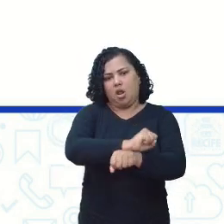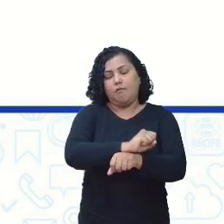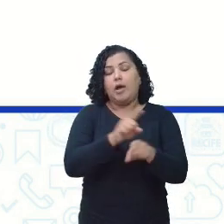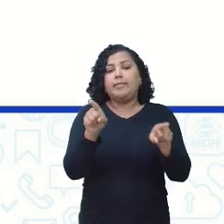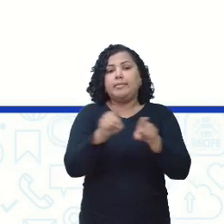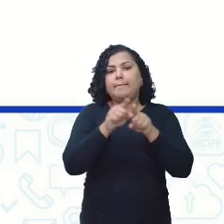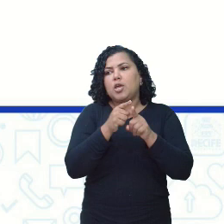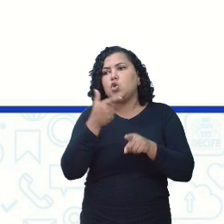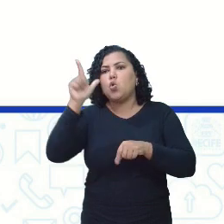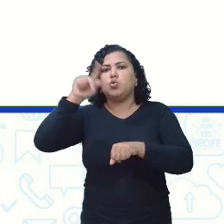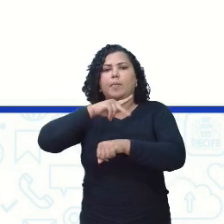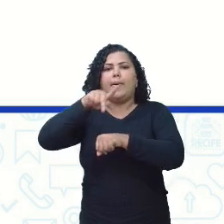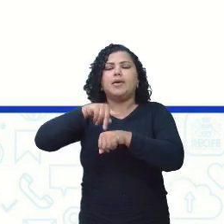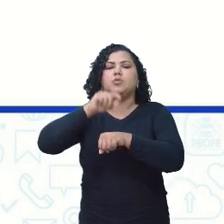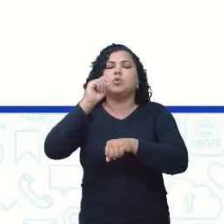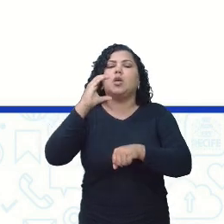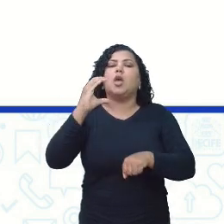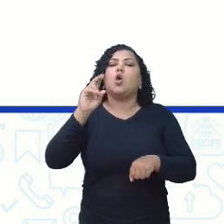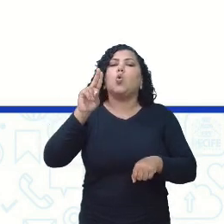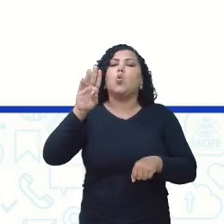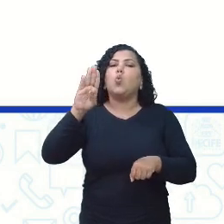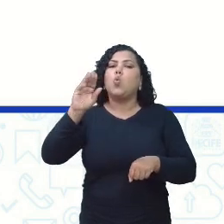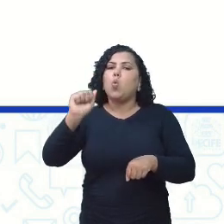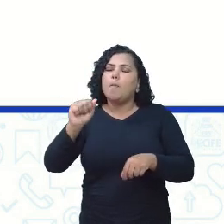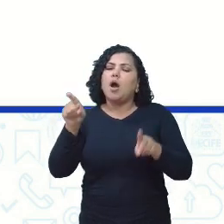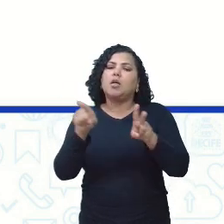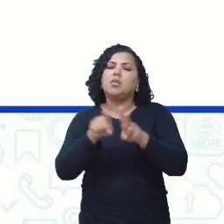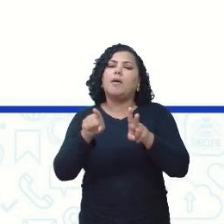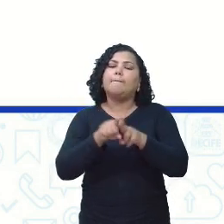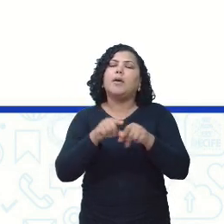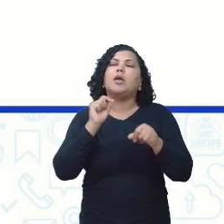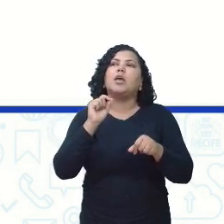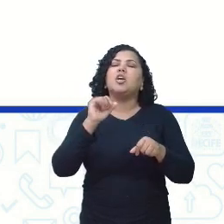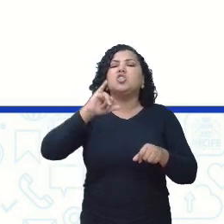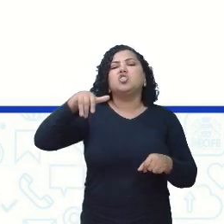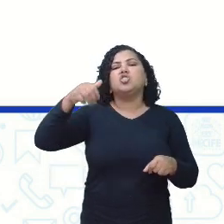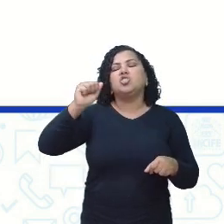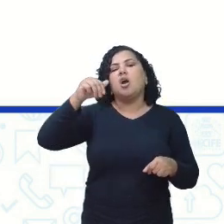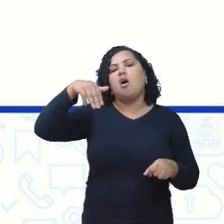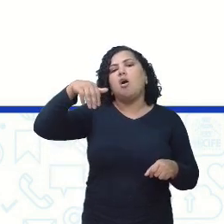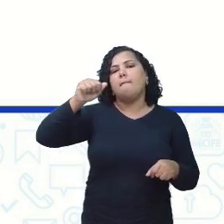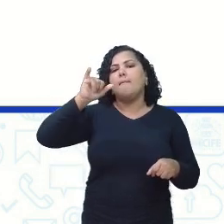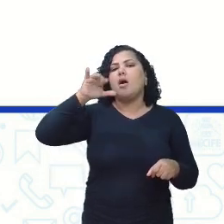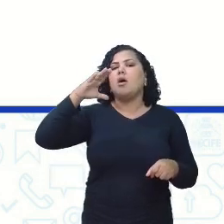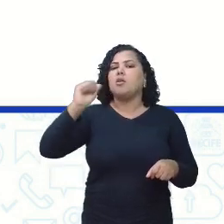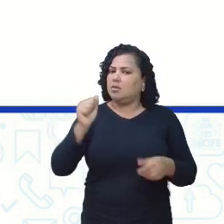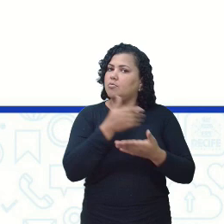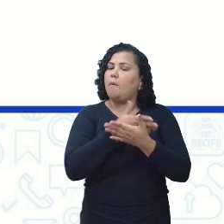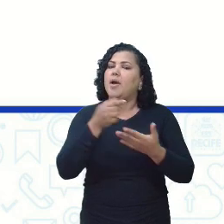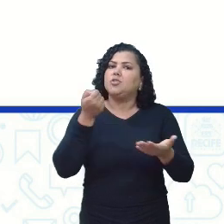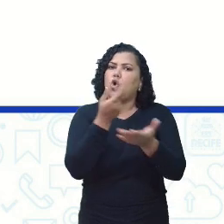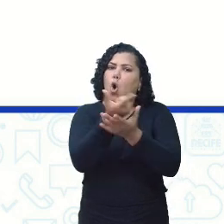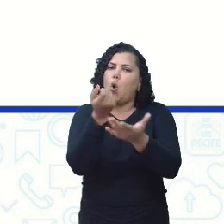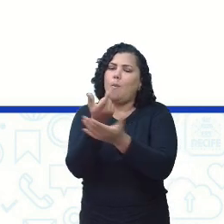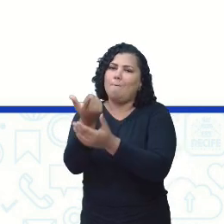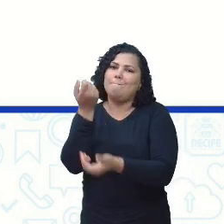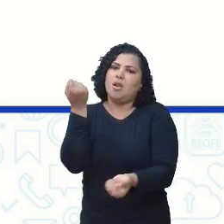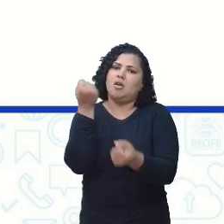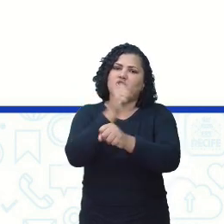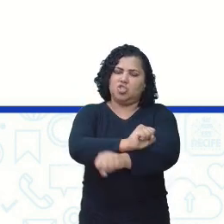mais vão atrair, né, essa mão de obra, atrair não, né, comprar de fato, né,